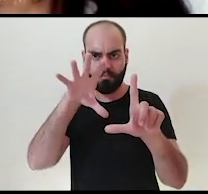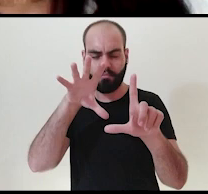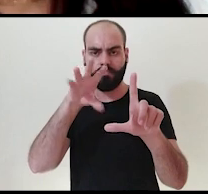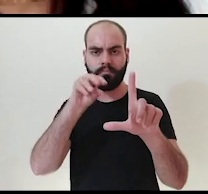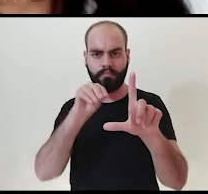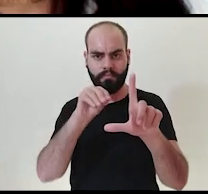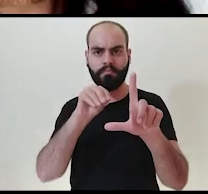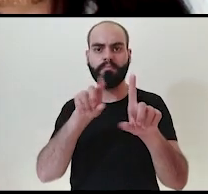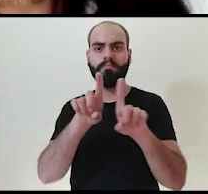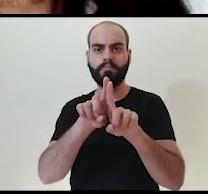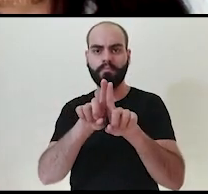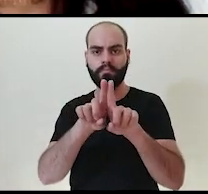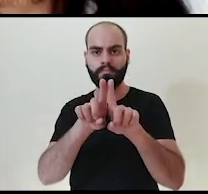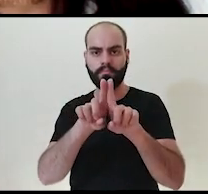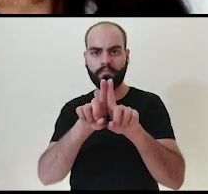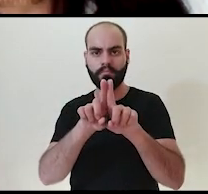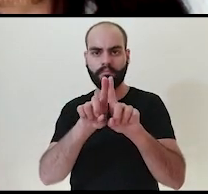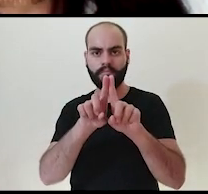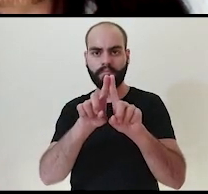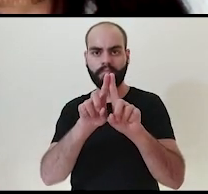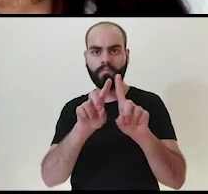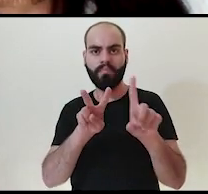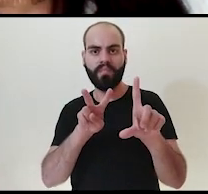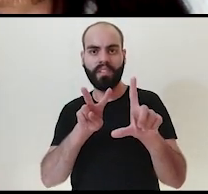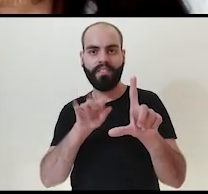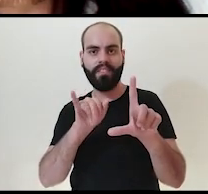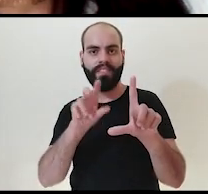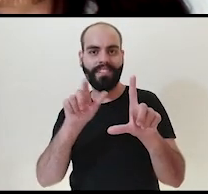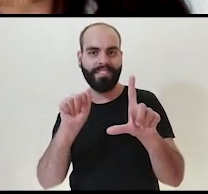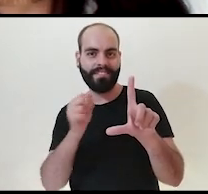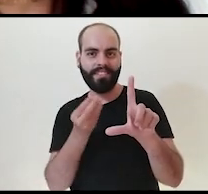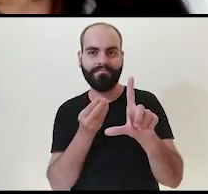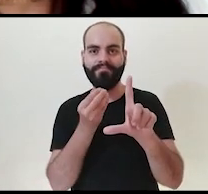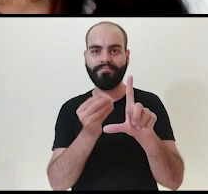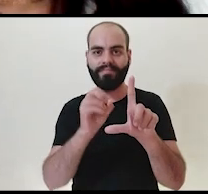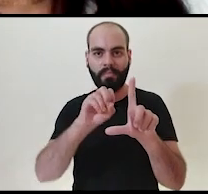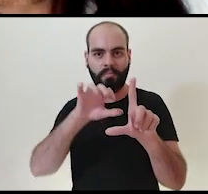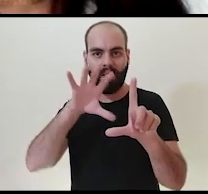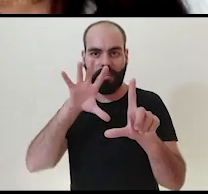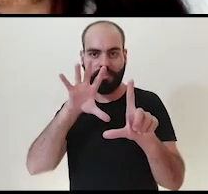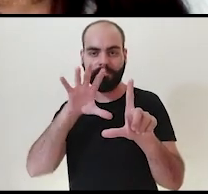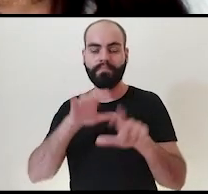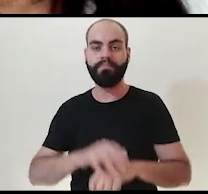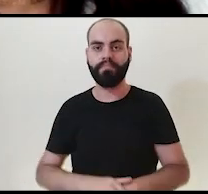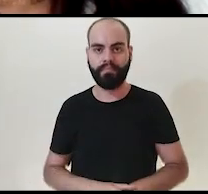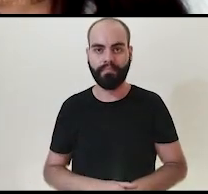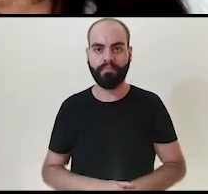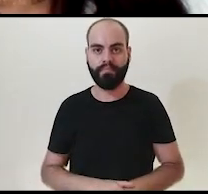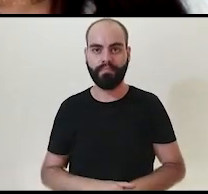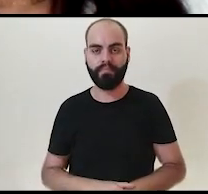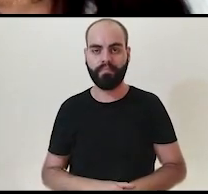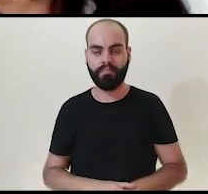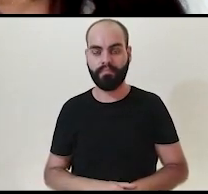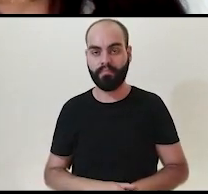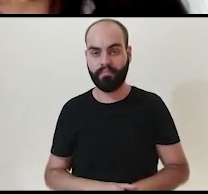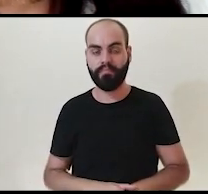saturação também para poder trazer mais vida para a imagem. Realce, eu gosto muito de diminuir o